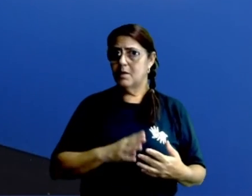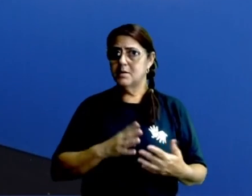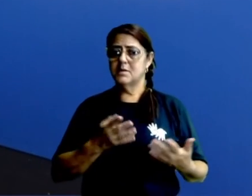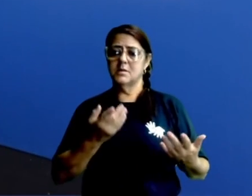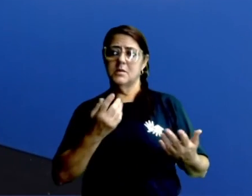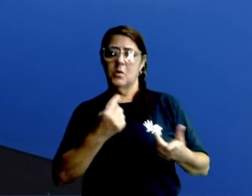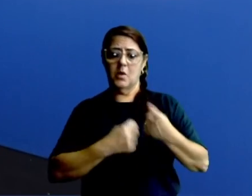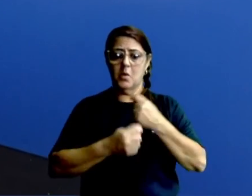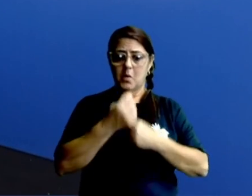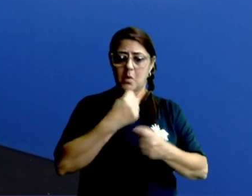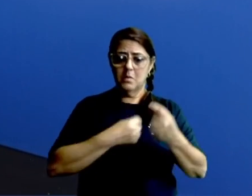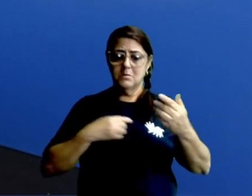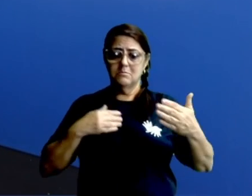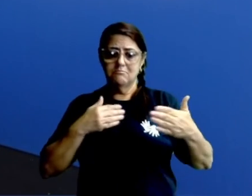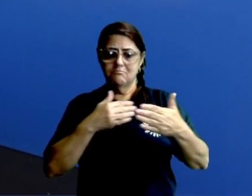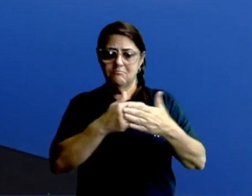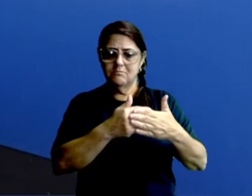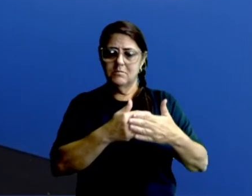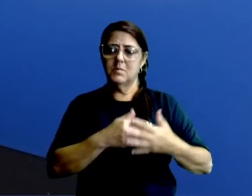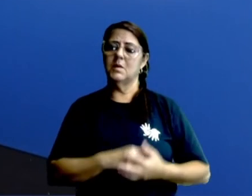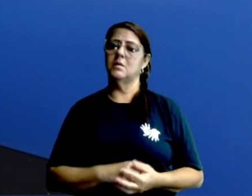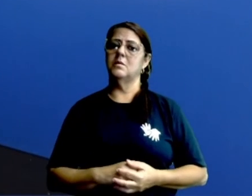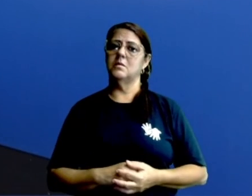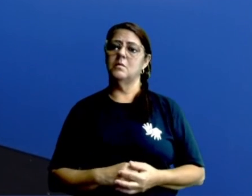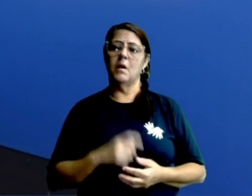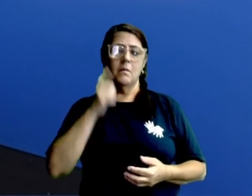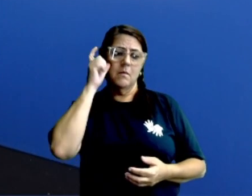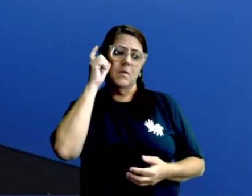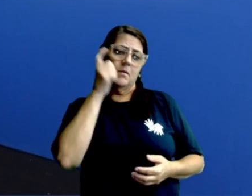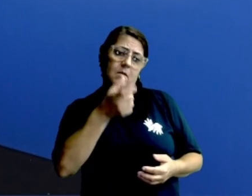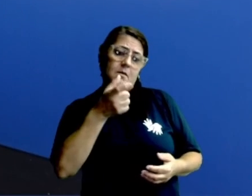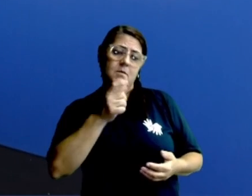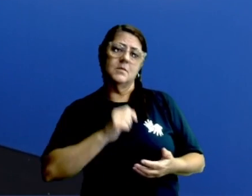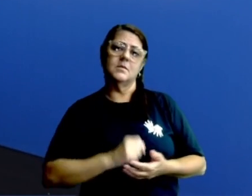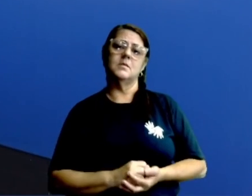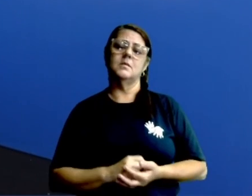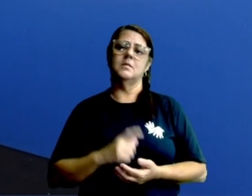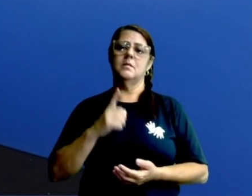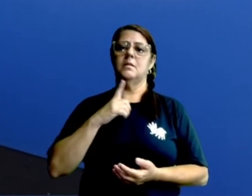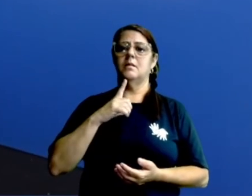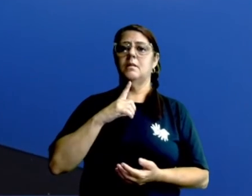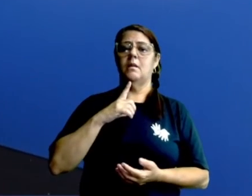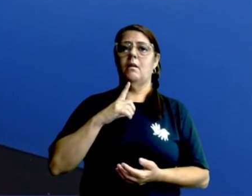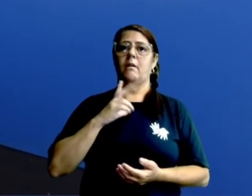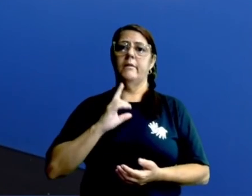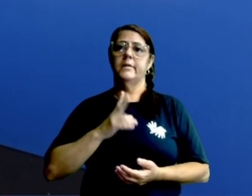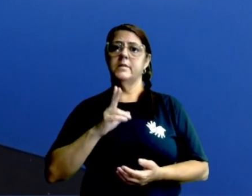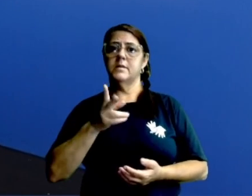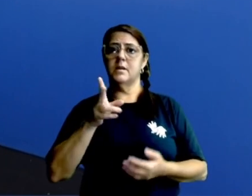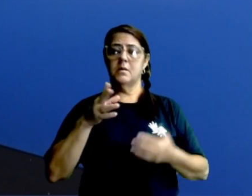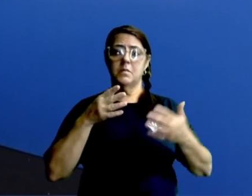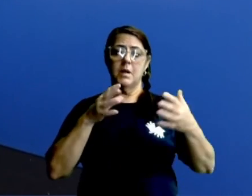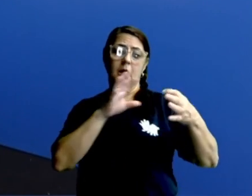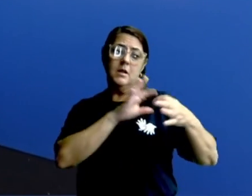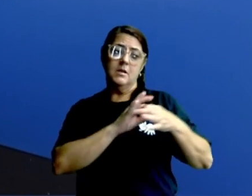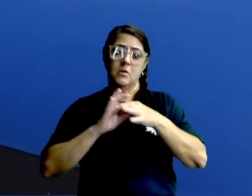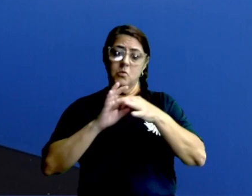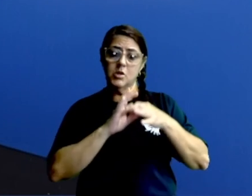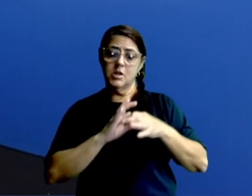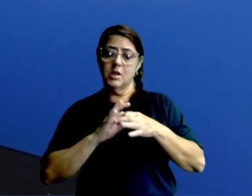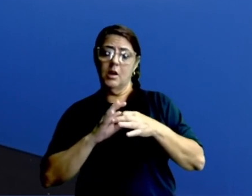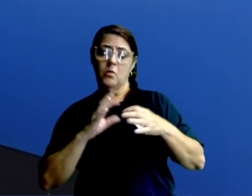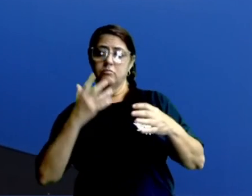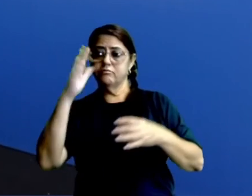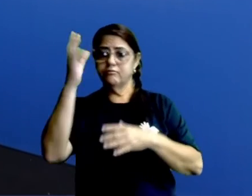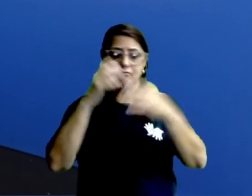parceiros econômicos mais próximos. Então é bem interessante, né, que a gente tenha sempre atento, né, a essa relação de